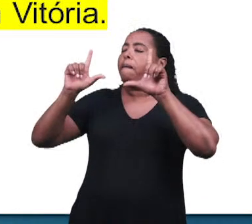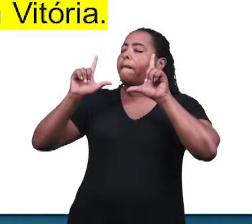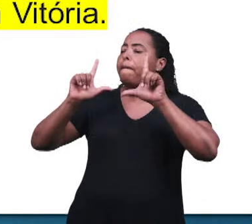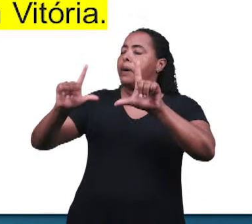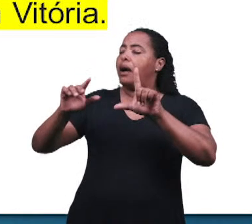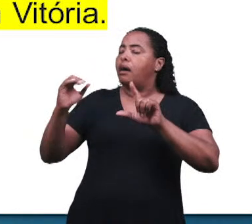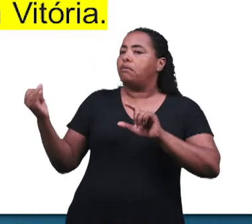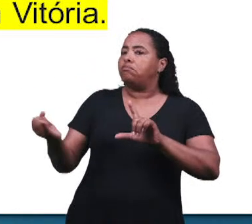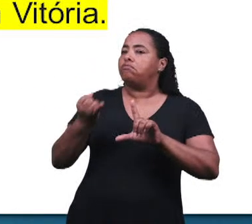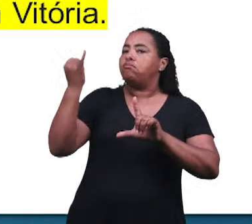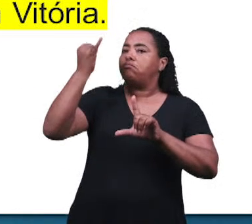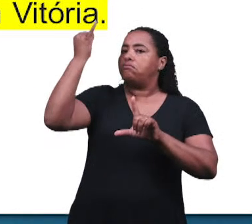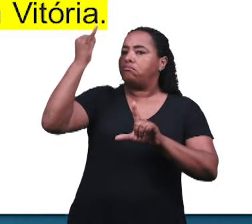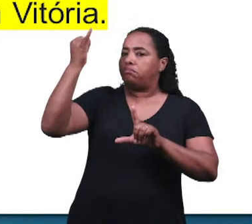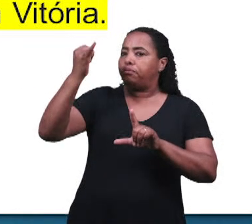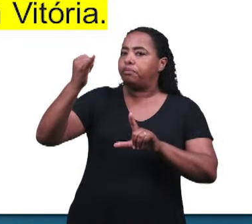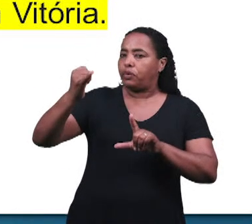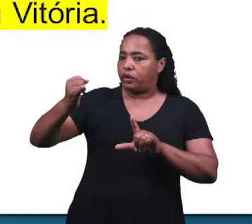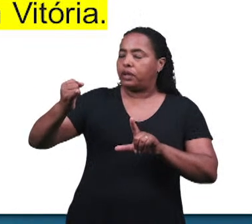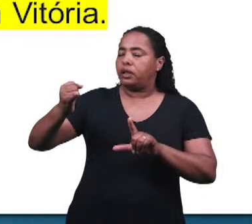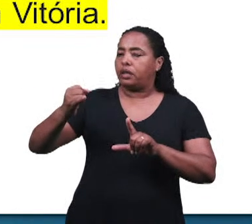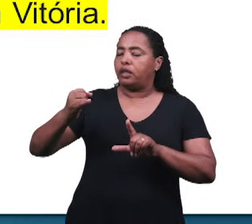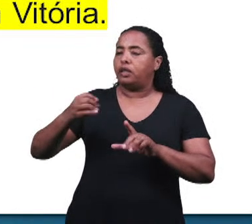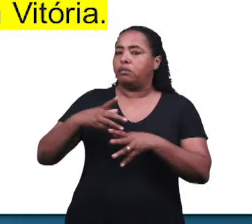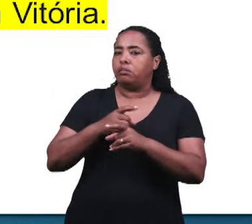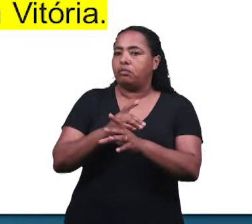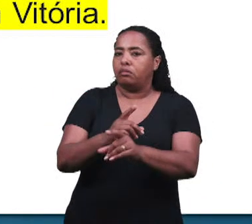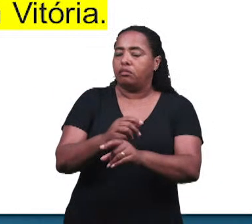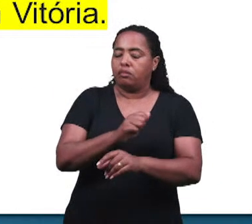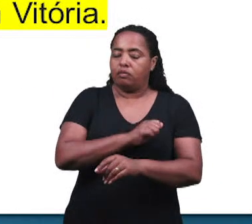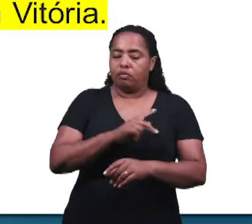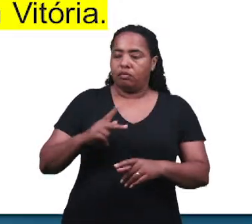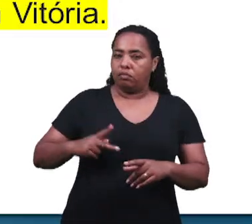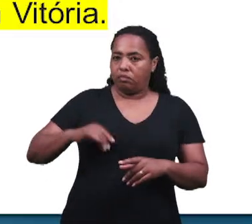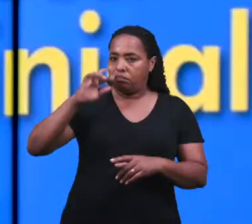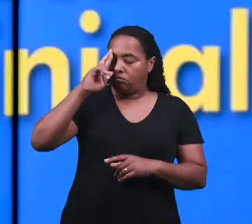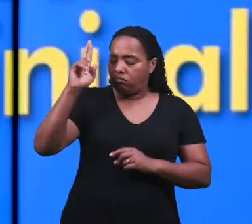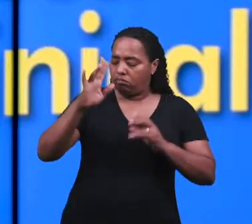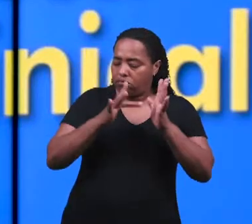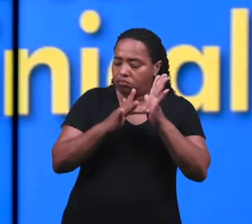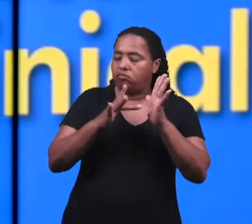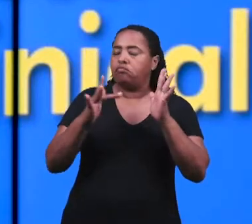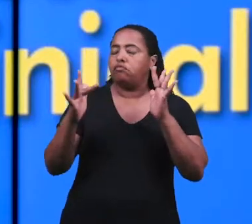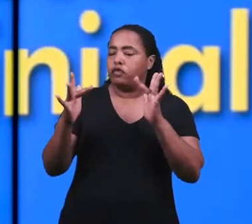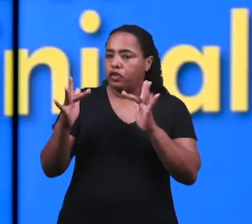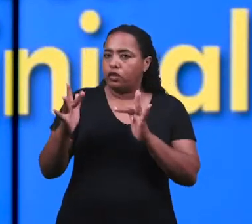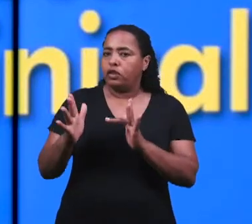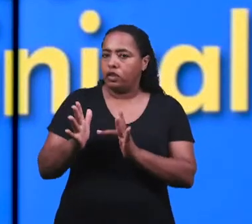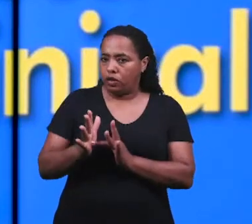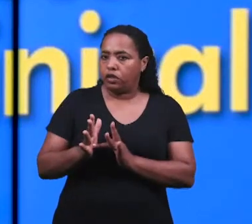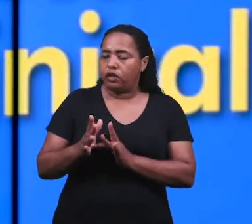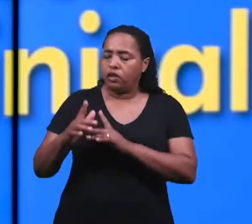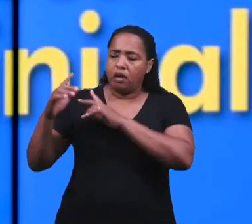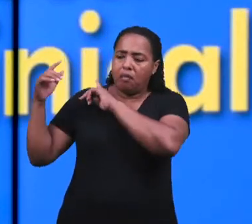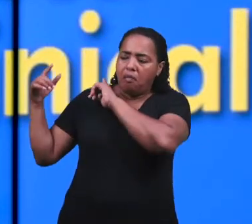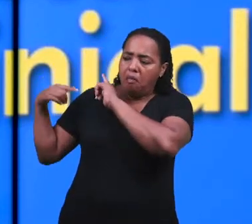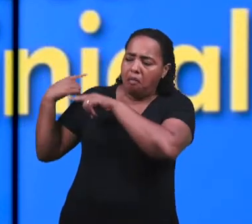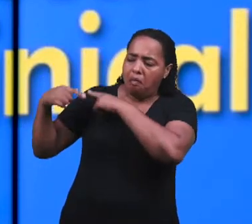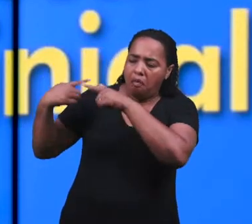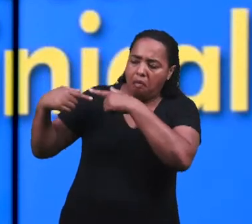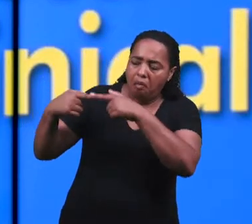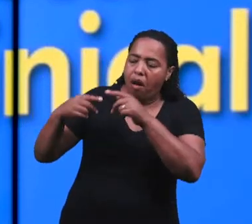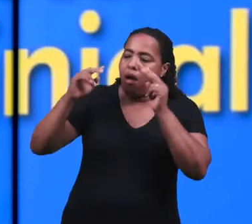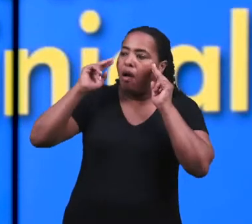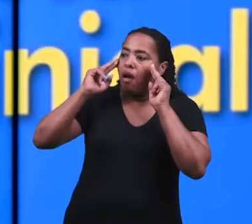gerações futuras da doutrina dos apóstolos do Senhor Jesus. Que maravilha, o memorial ali para as